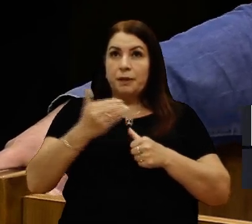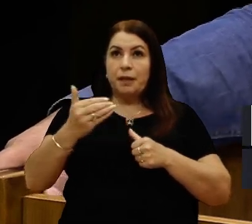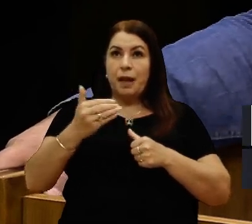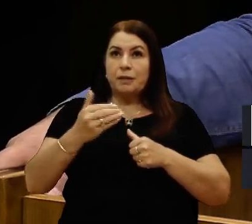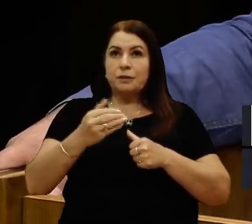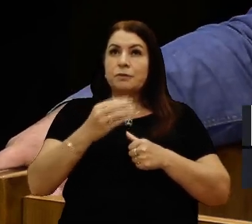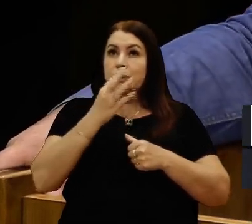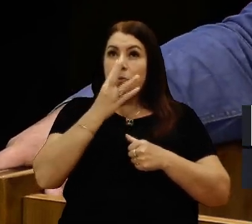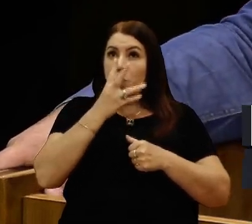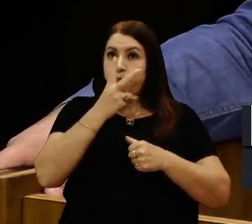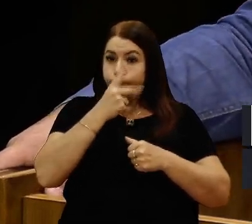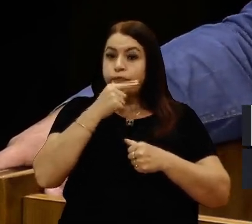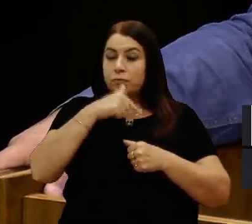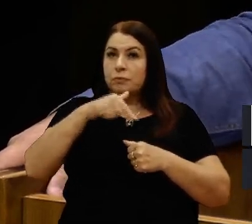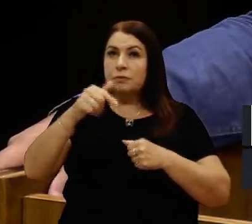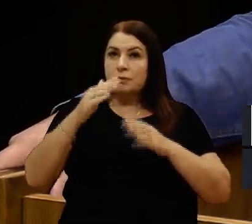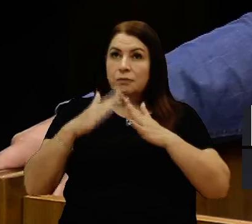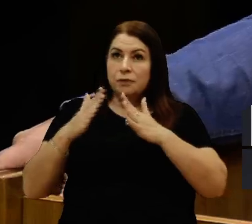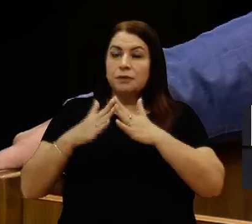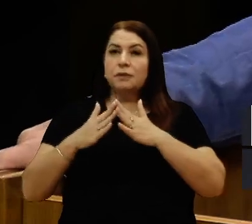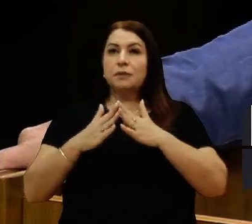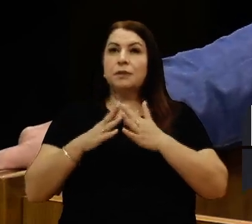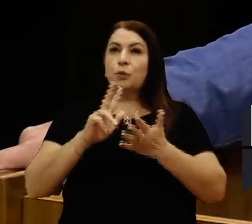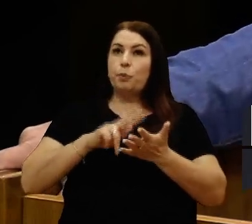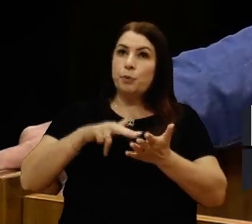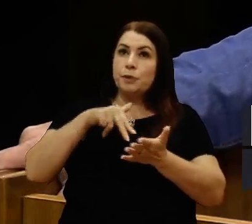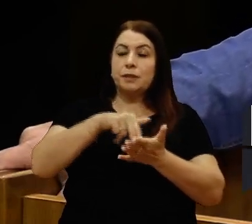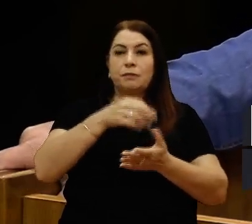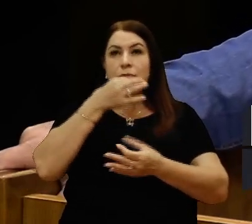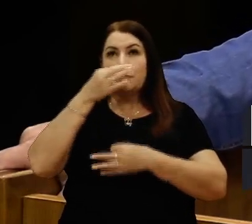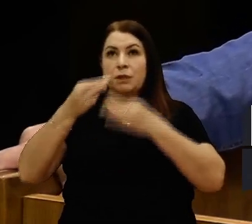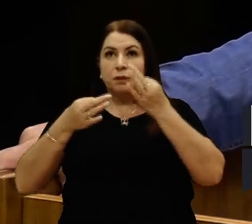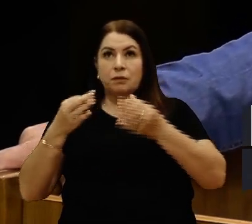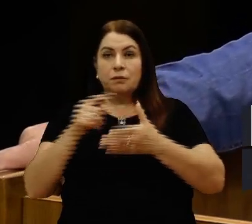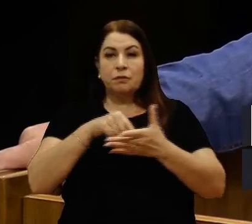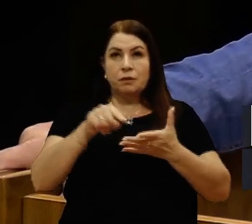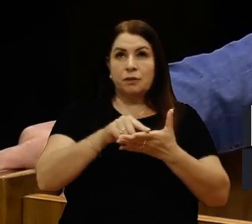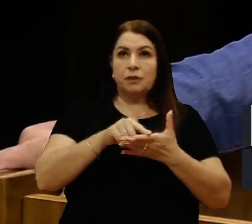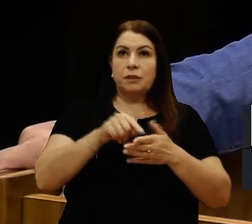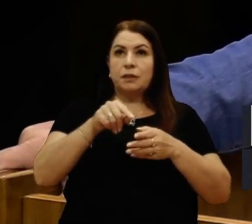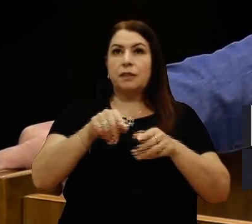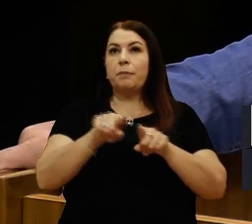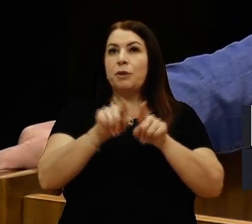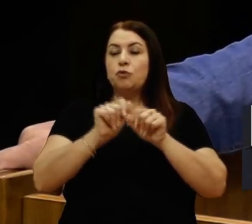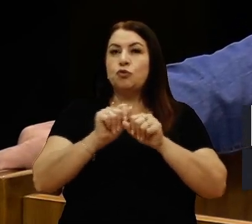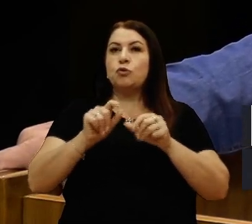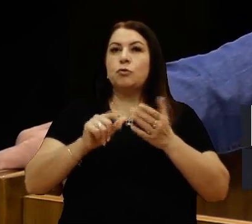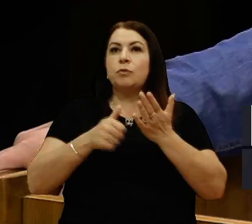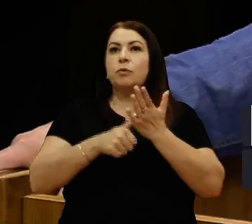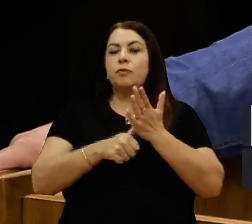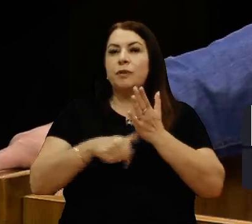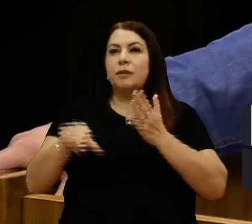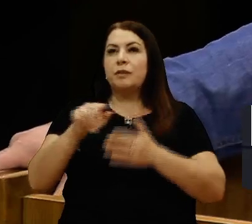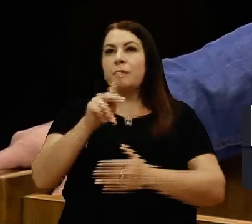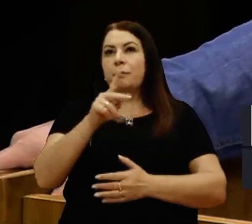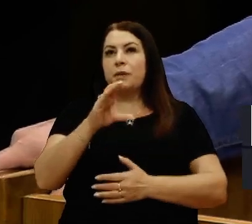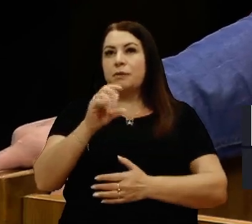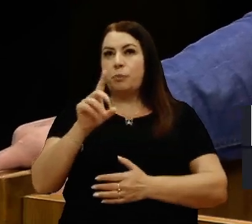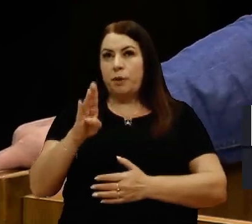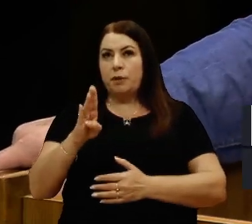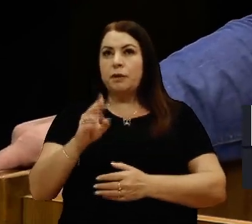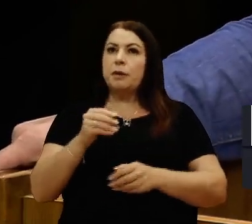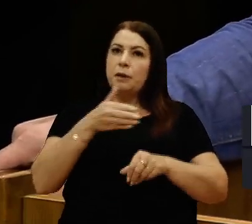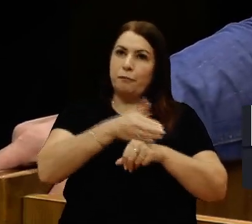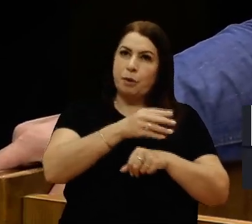longa nessa casa, com posicionamentos, de ser militante filiado ao Partido Comunista do Brasil, teve uma passagem pelo